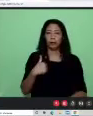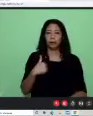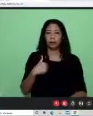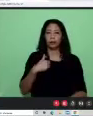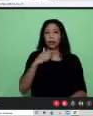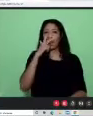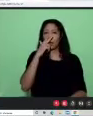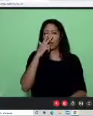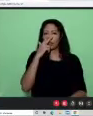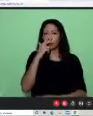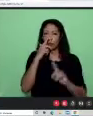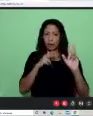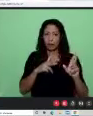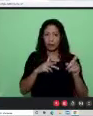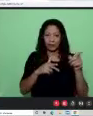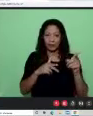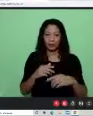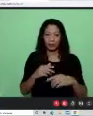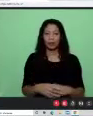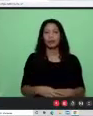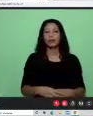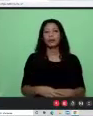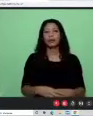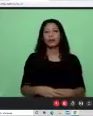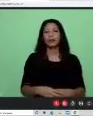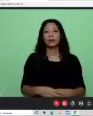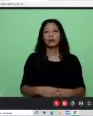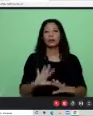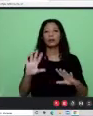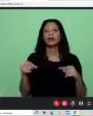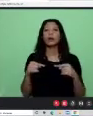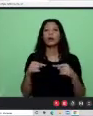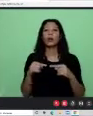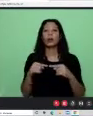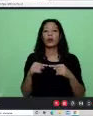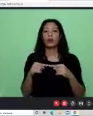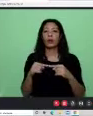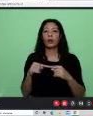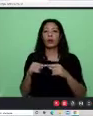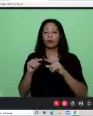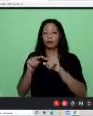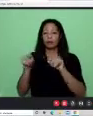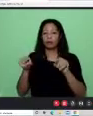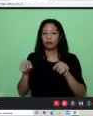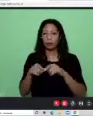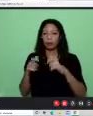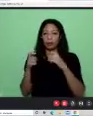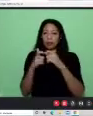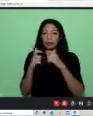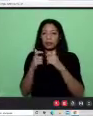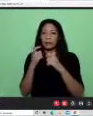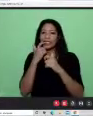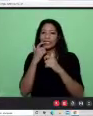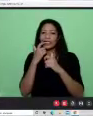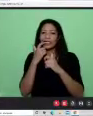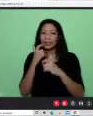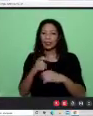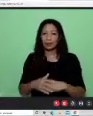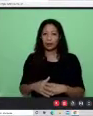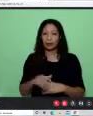Vossa Excelência com relação ao consultório odontológico, sendo que no bairro de Passagem de Areia,